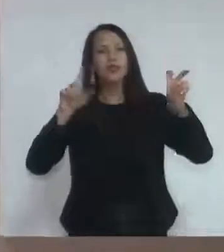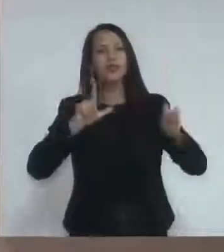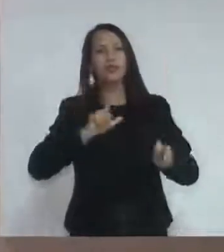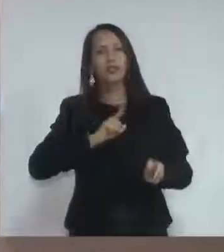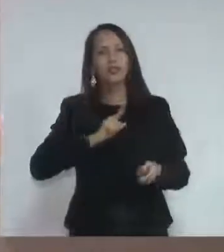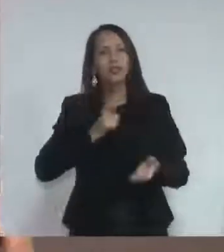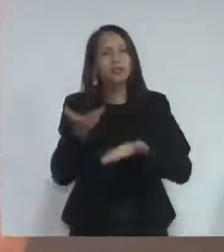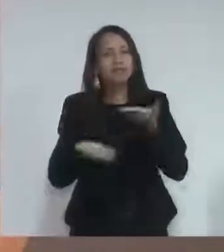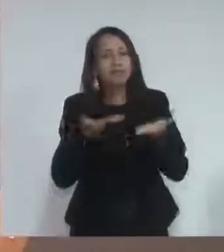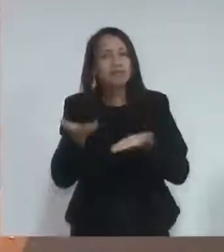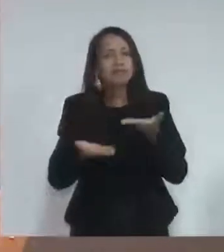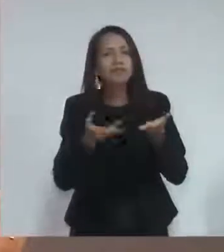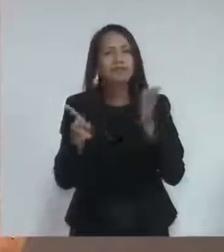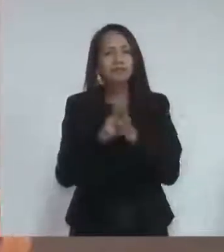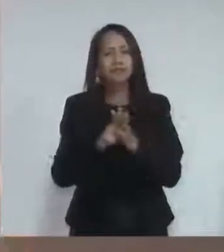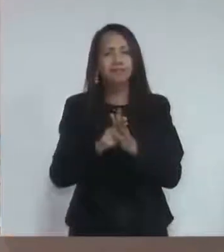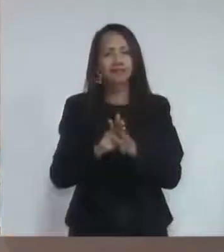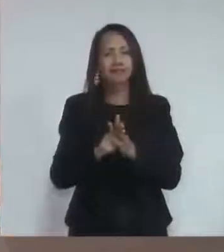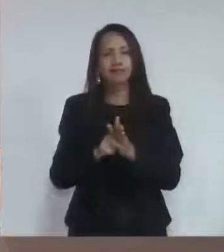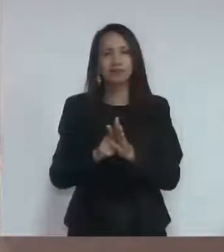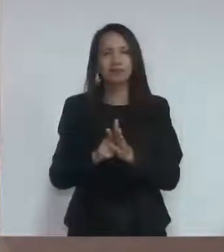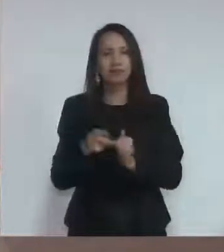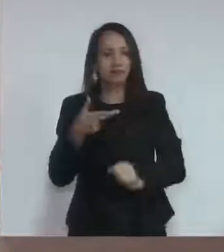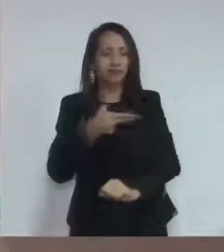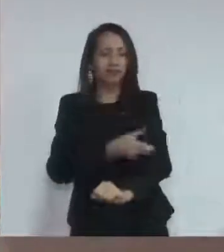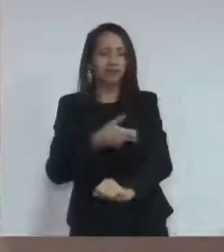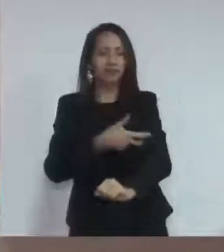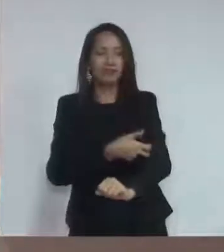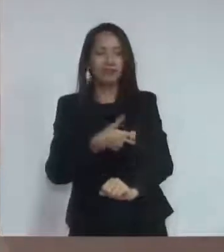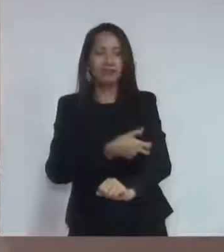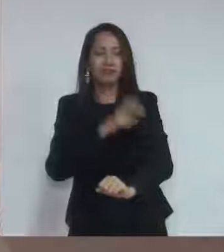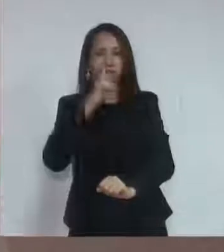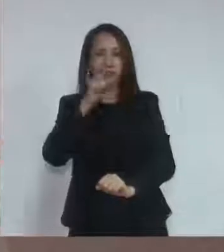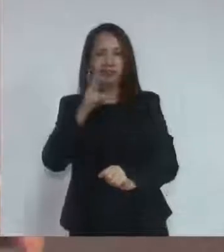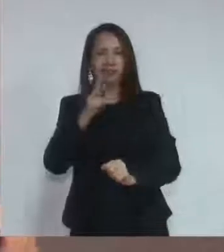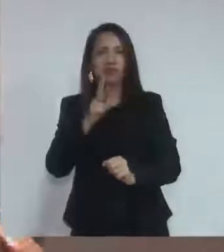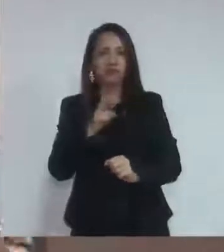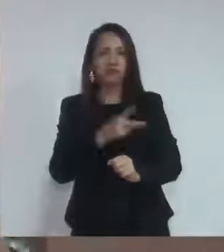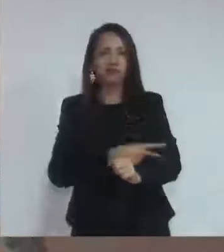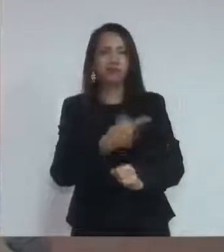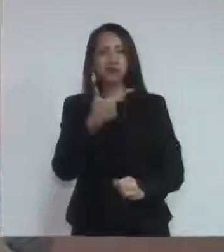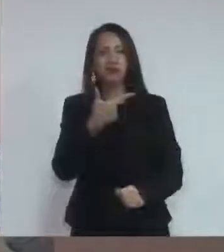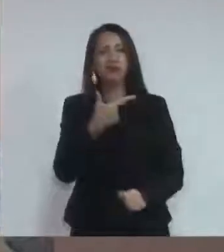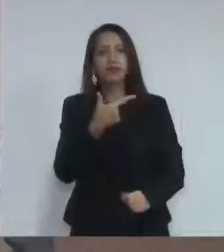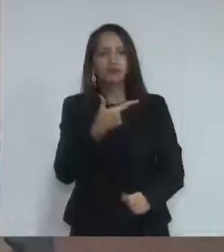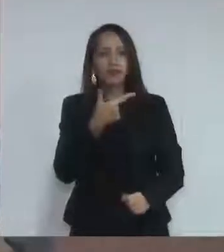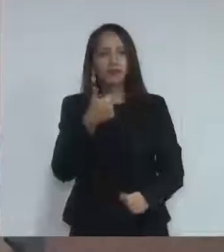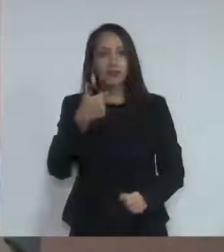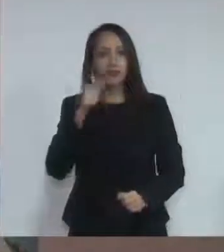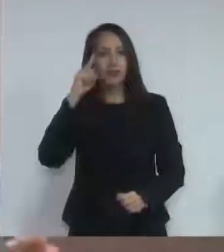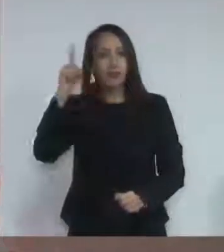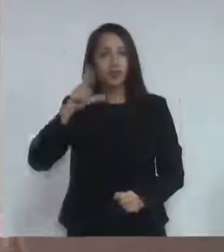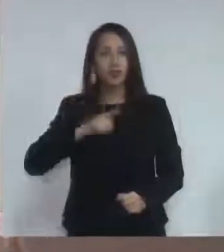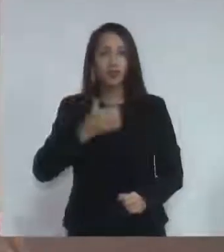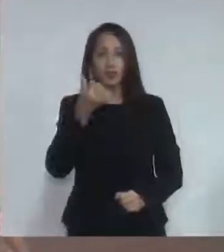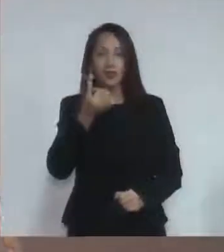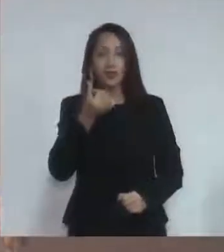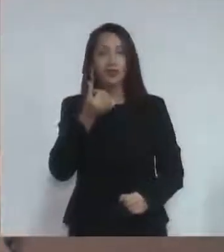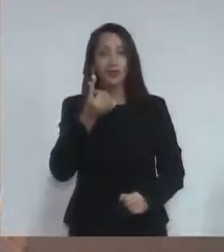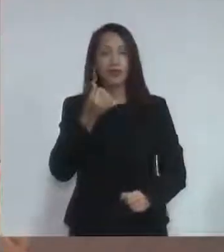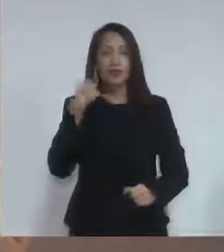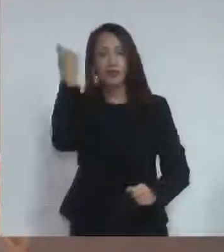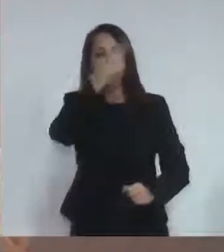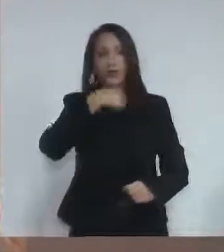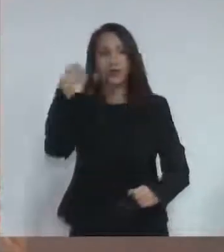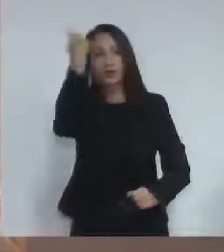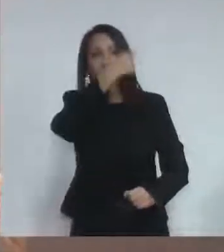um tratamento quimioterápico, ele precisa, a cada 21 dias, ficar 6 horas recebendo um tratamento. Então, a cada 21 dias, ele